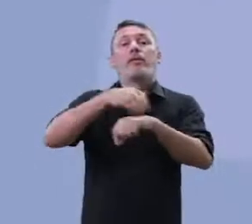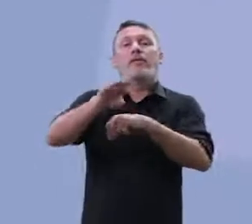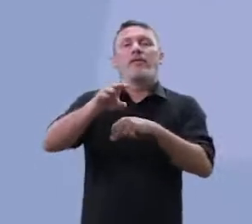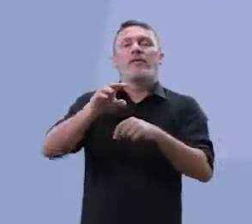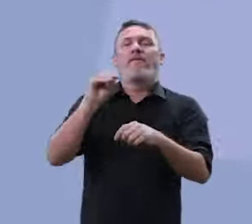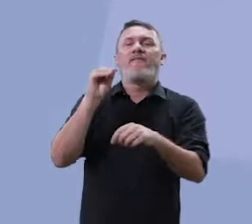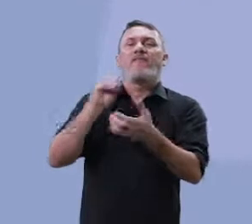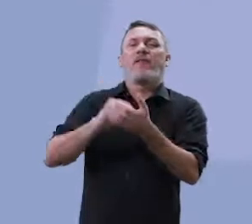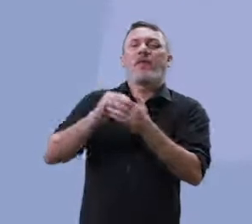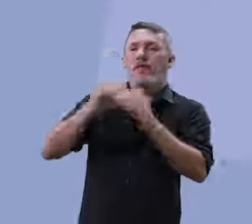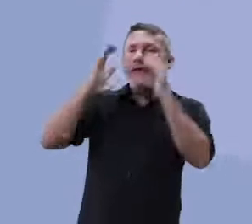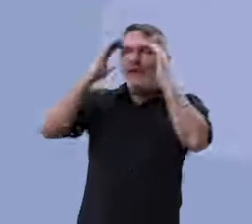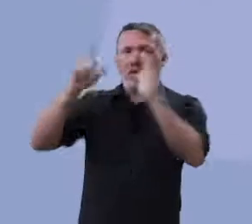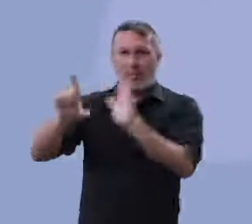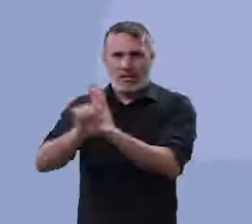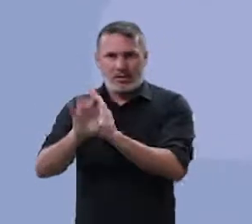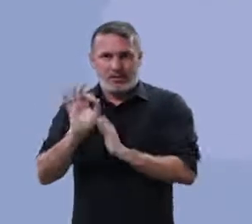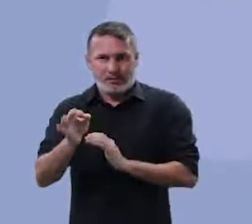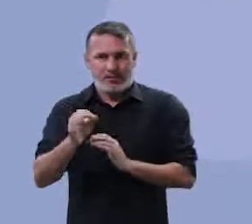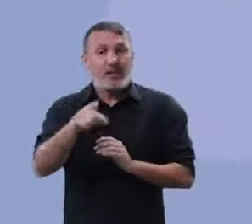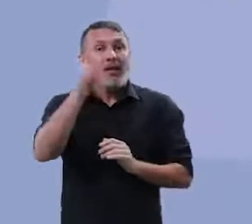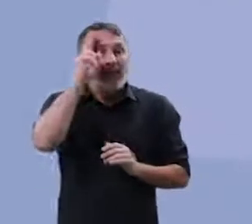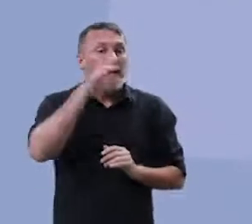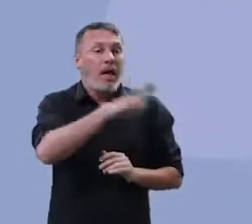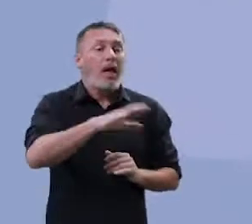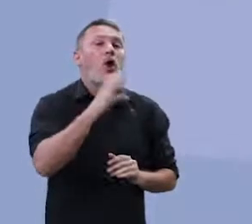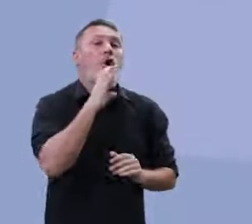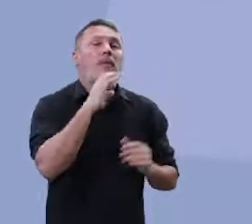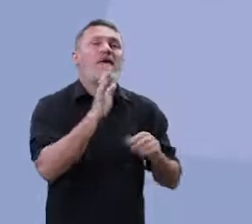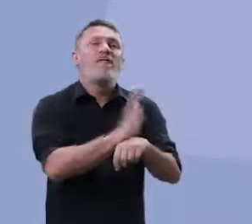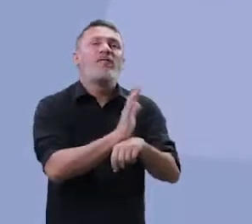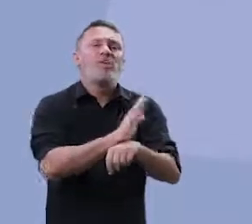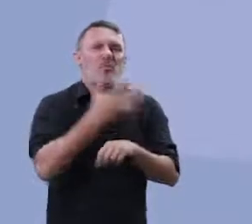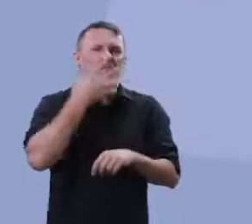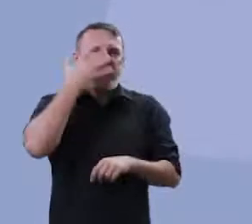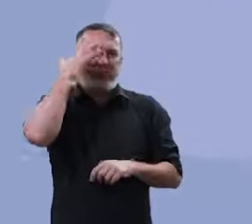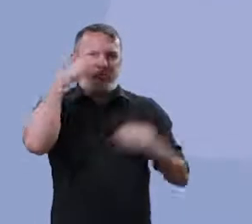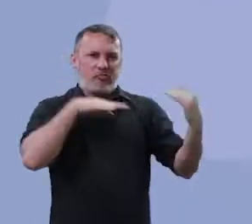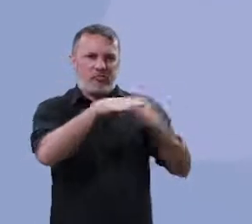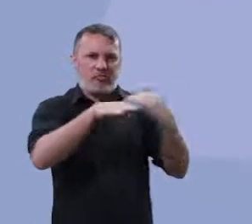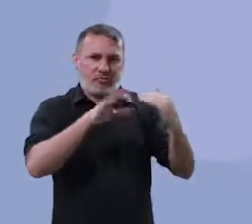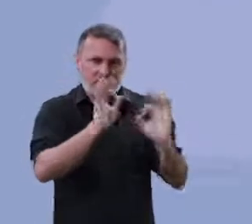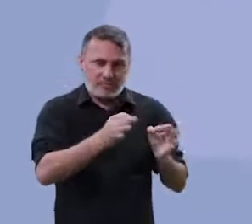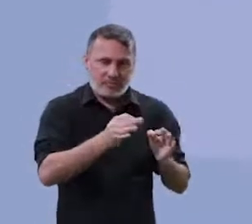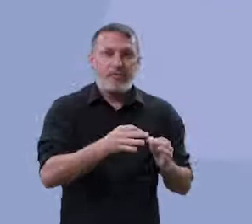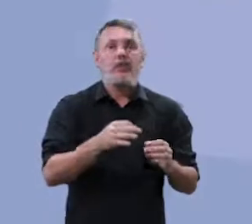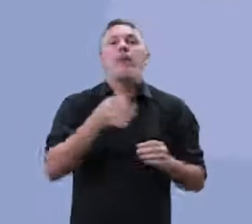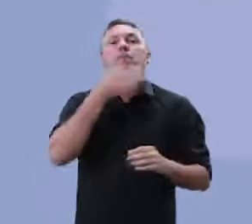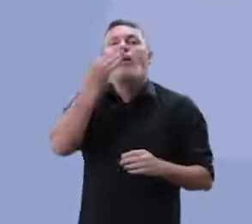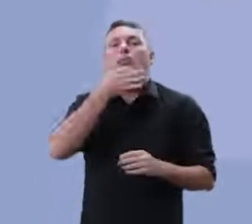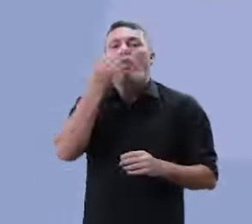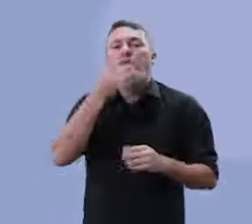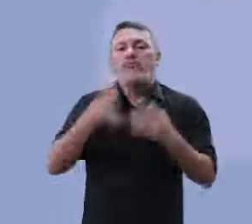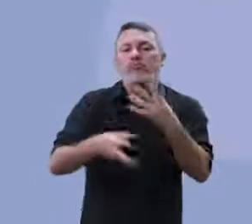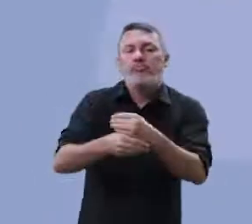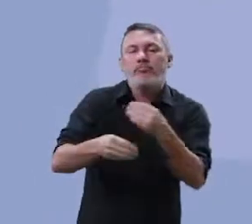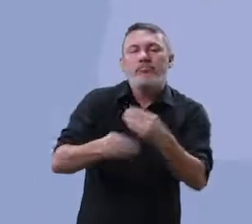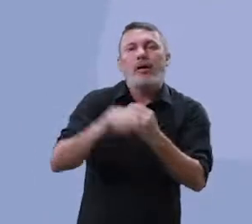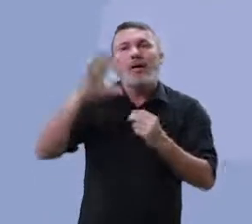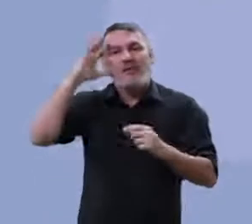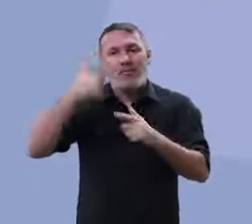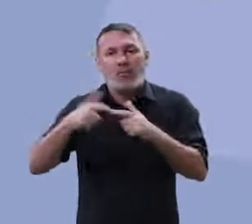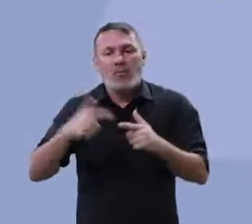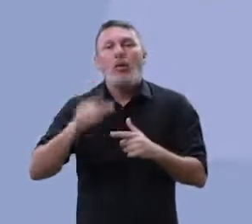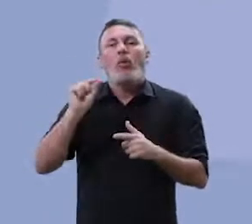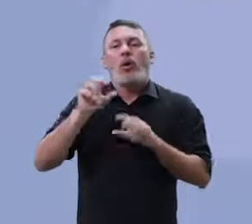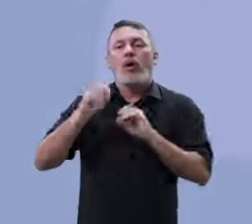às leis, falamos como área do conhecimento Velozes e Furiosos e falamos como propósito de intervenção educação no trânsito,